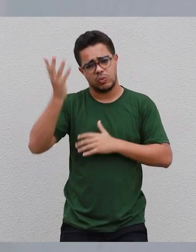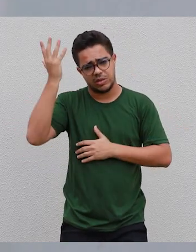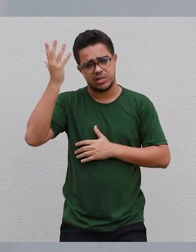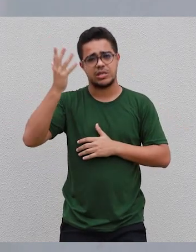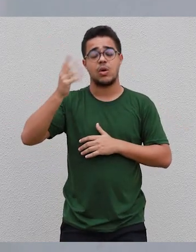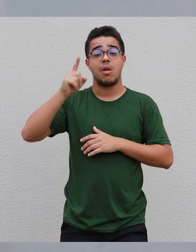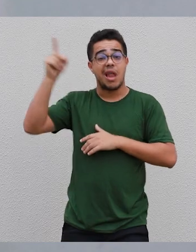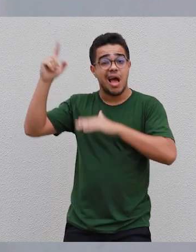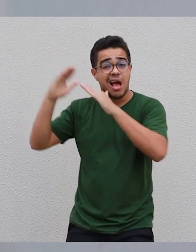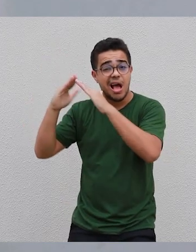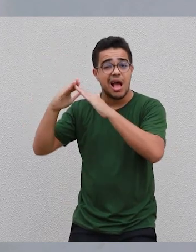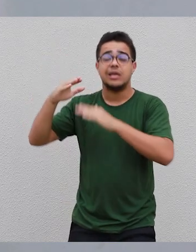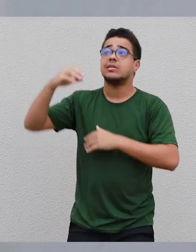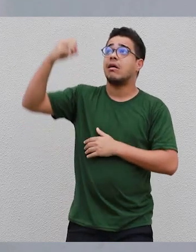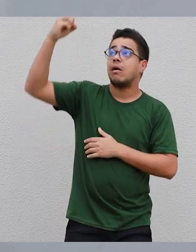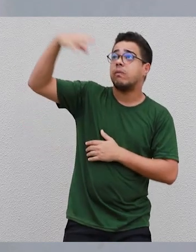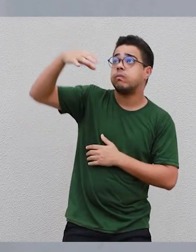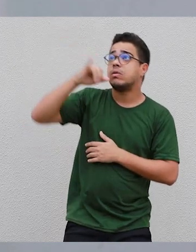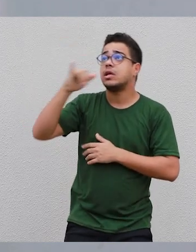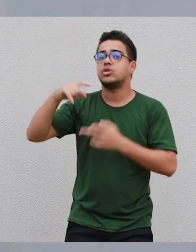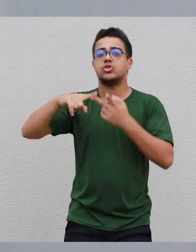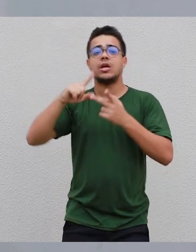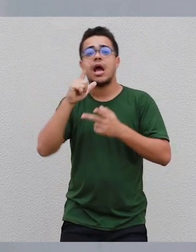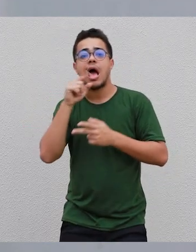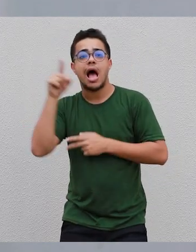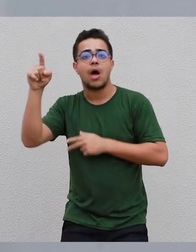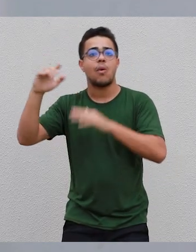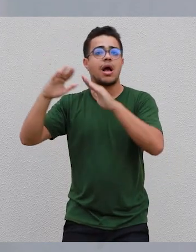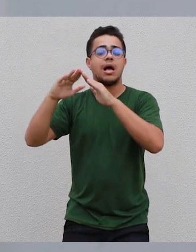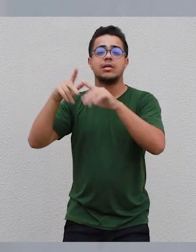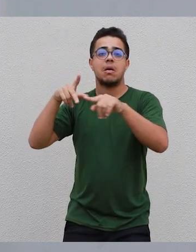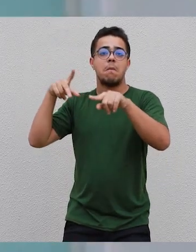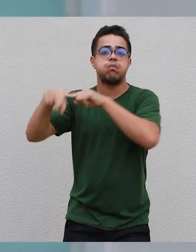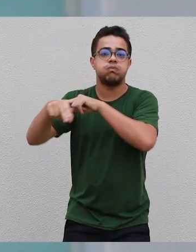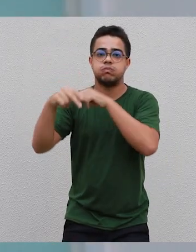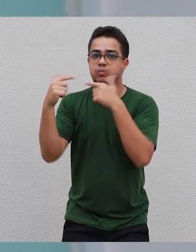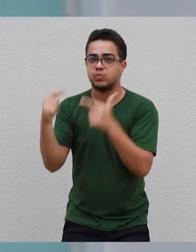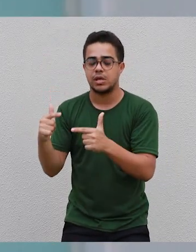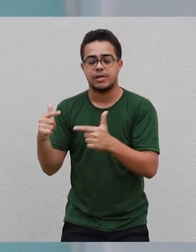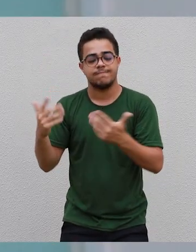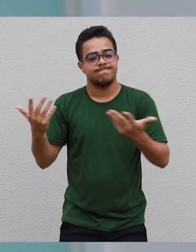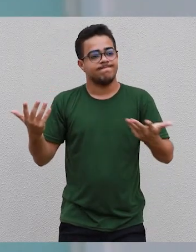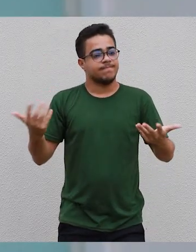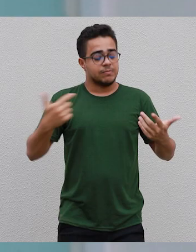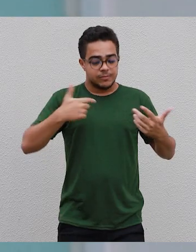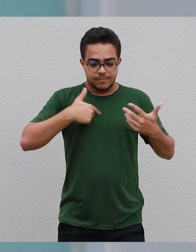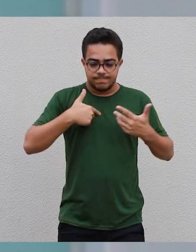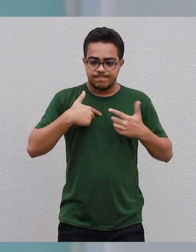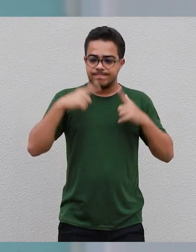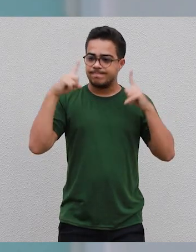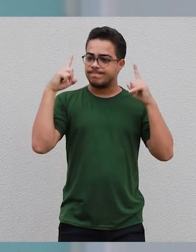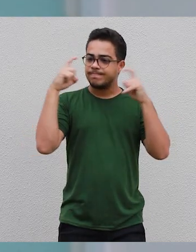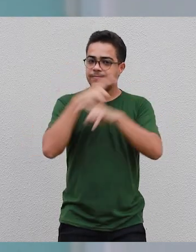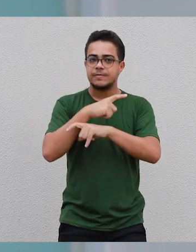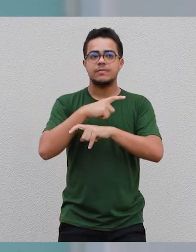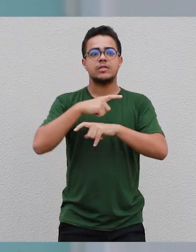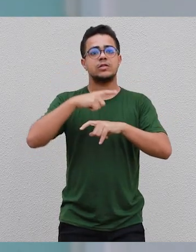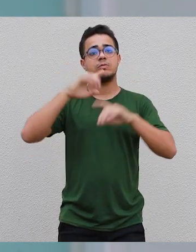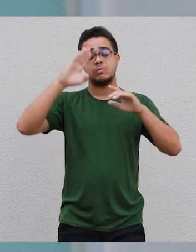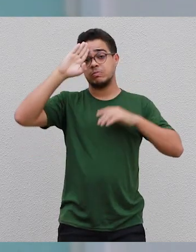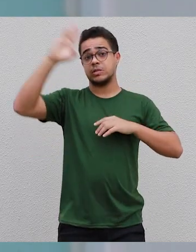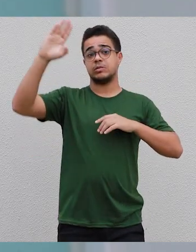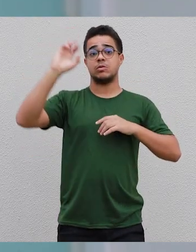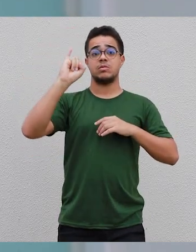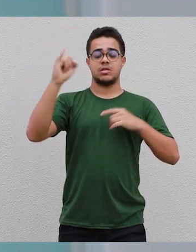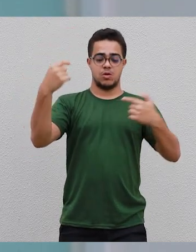a energia elétrica ou então a água lá da casa dos meus pais foi cortada. E isso pesa muito, especialmente quando